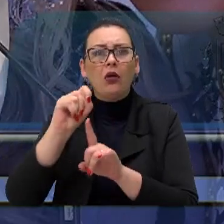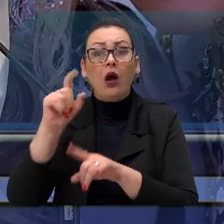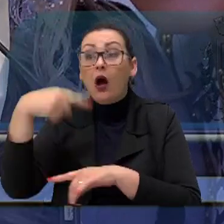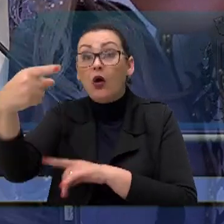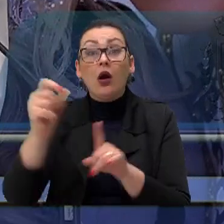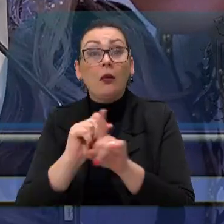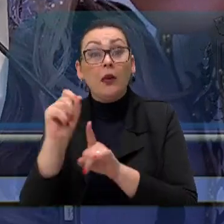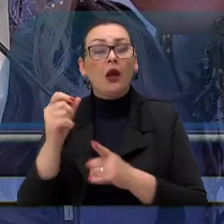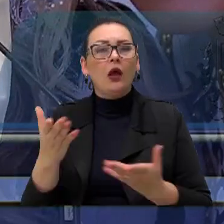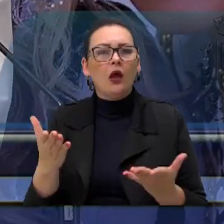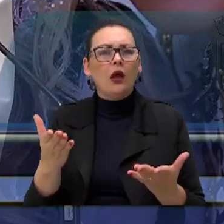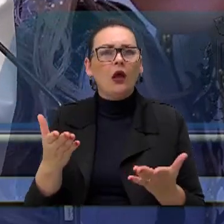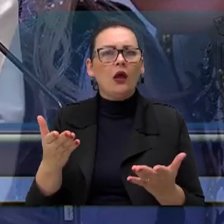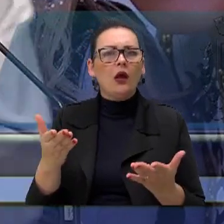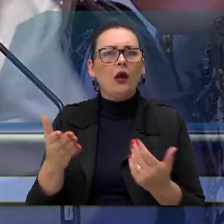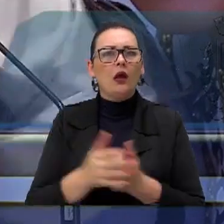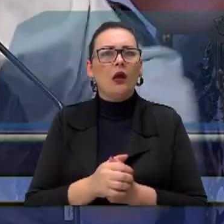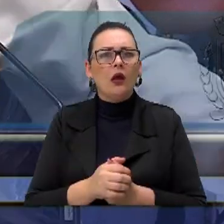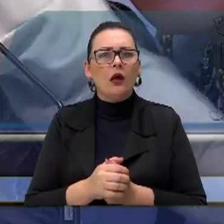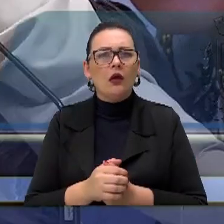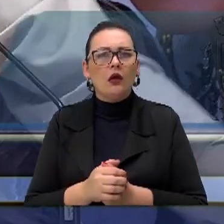vem.